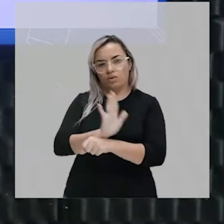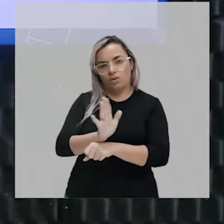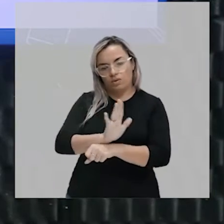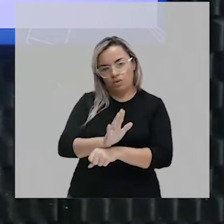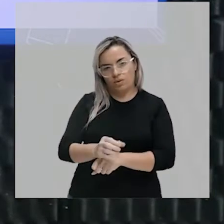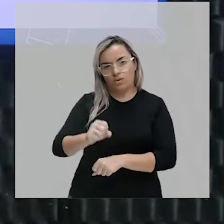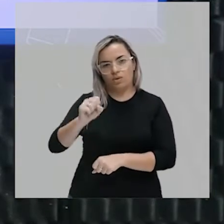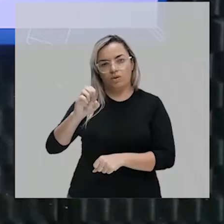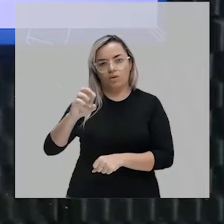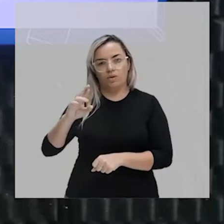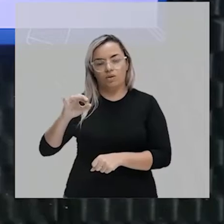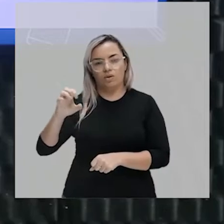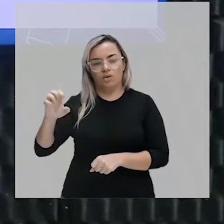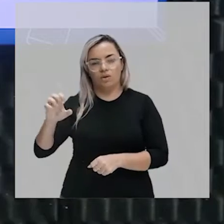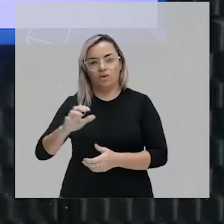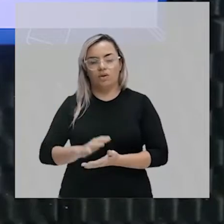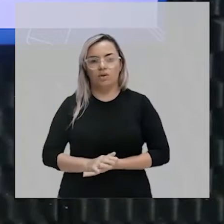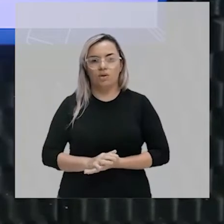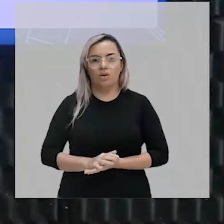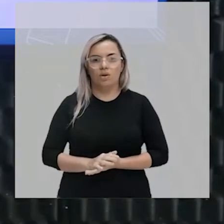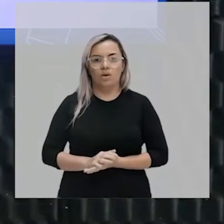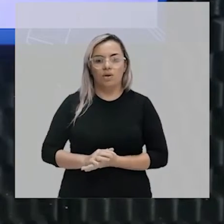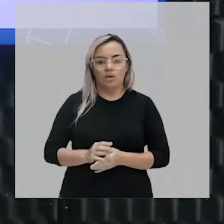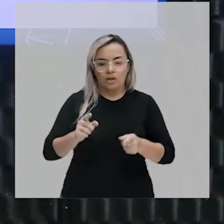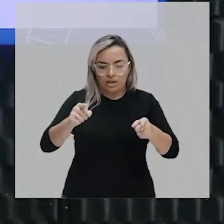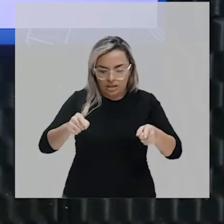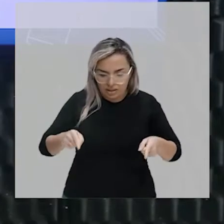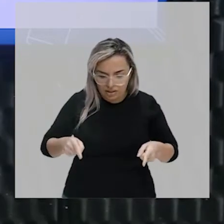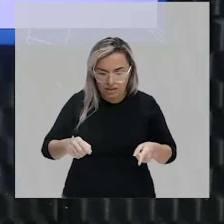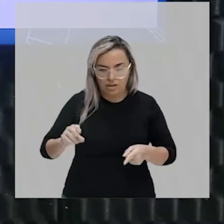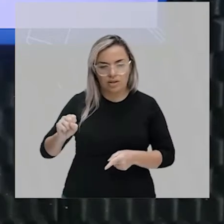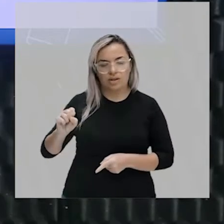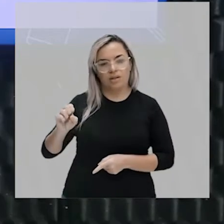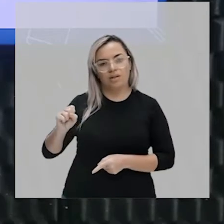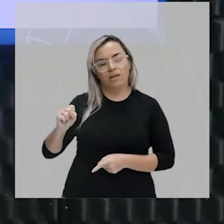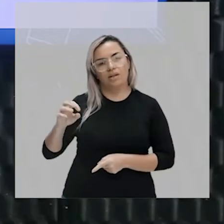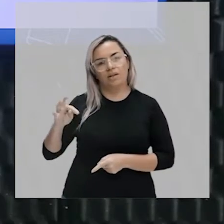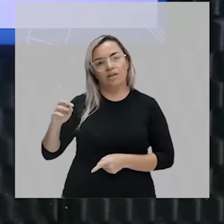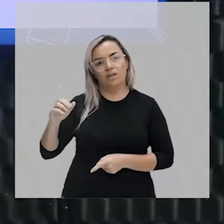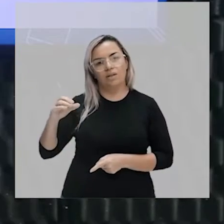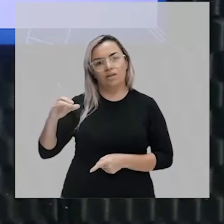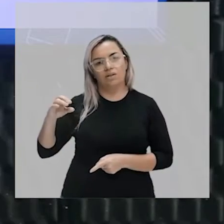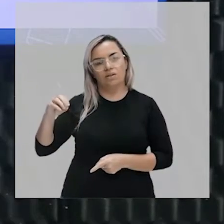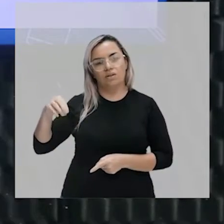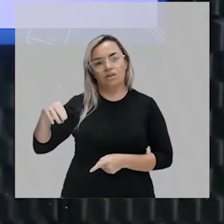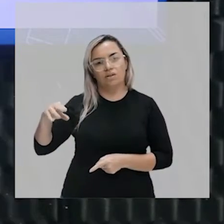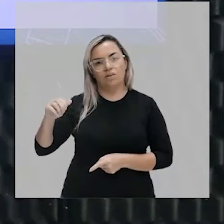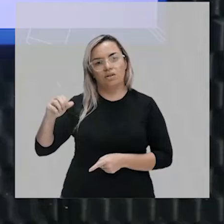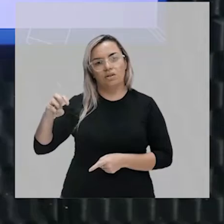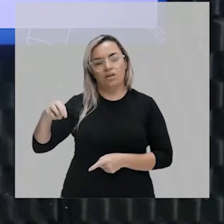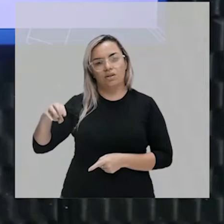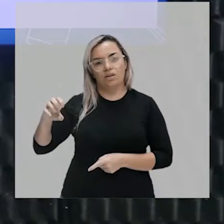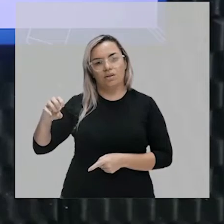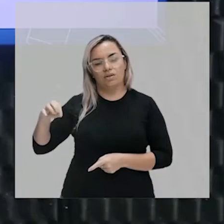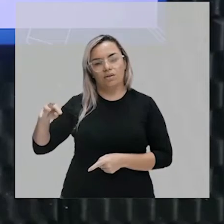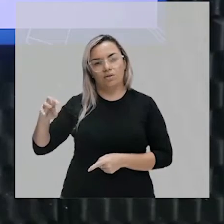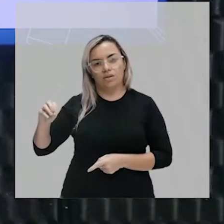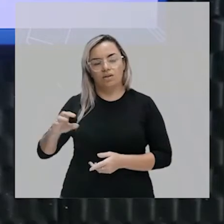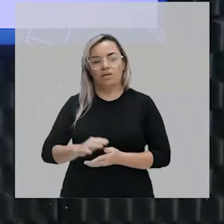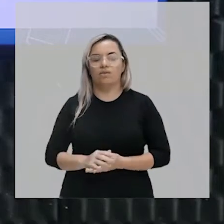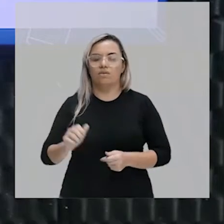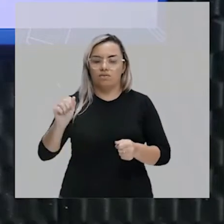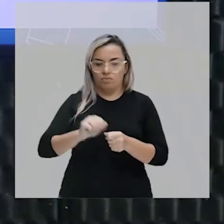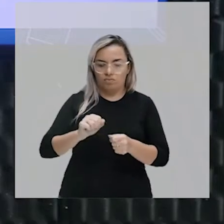série estacionamento em vagas específicas não é feito quando é feita a própria população reage em